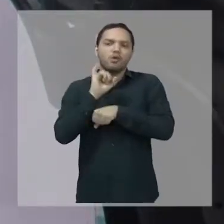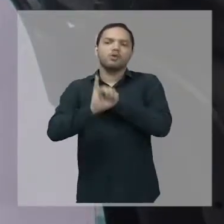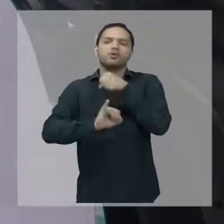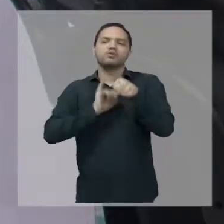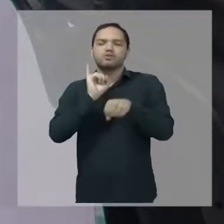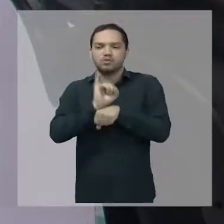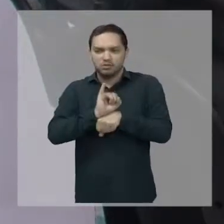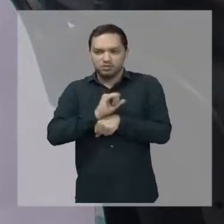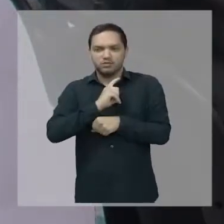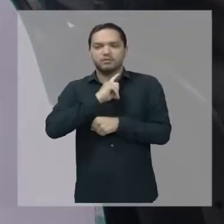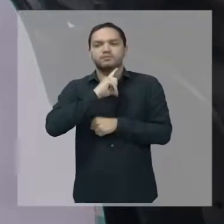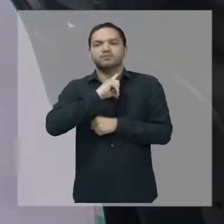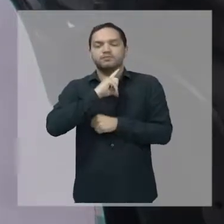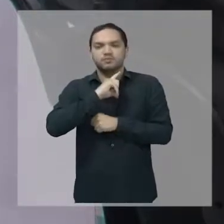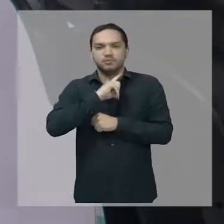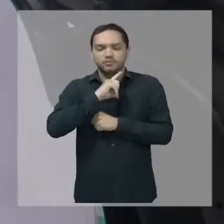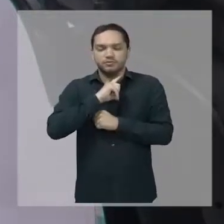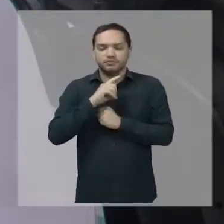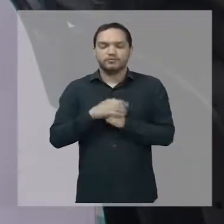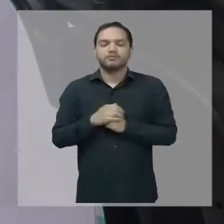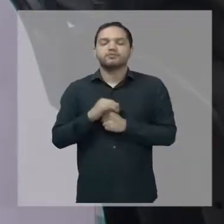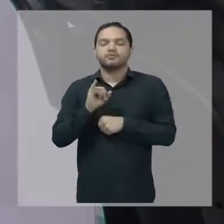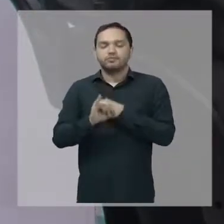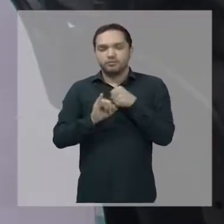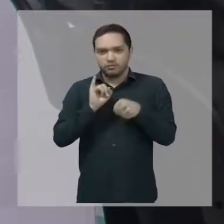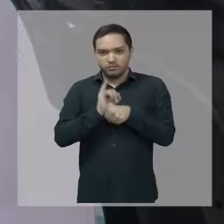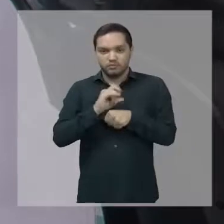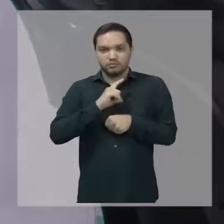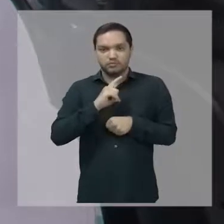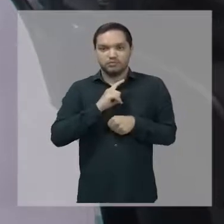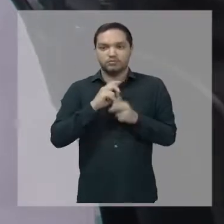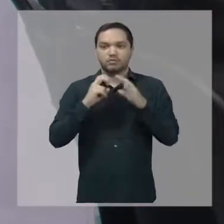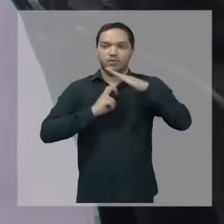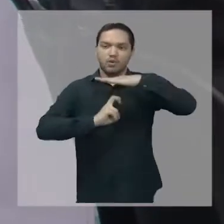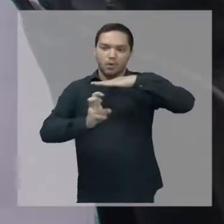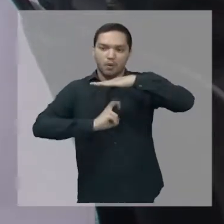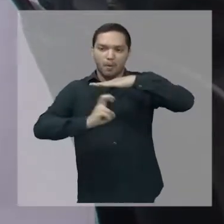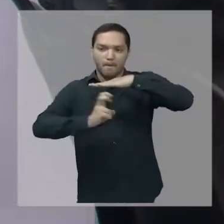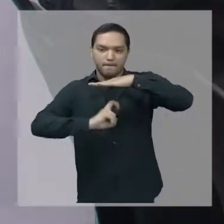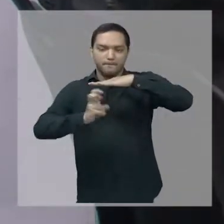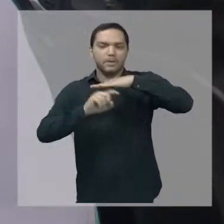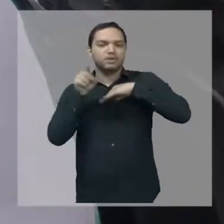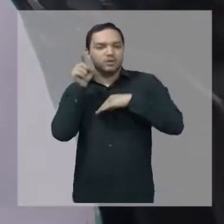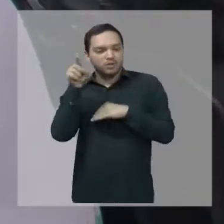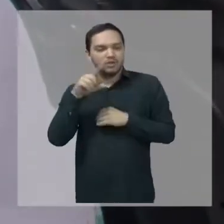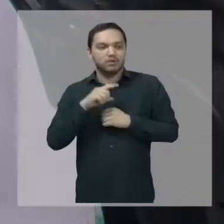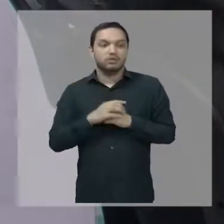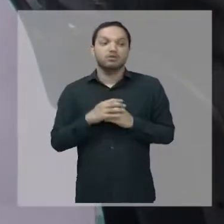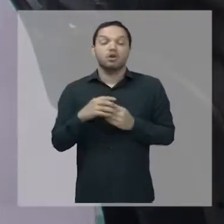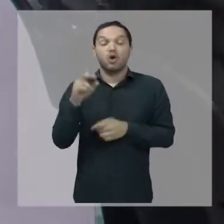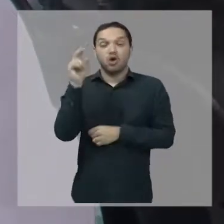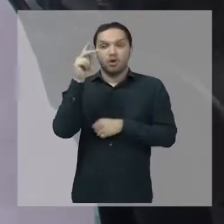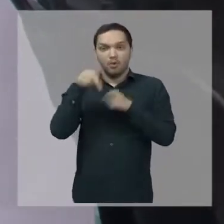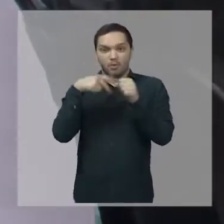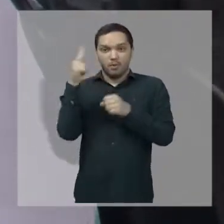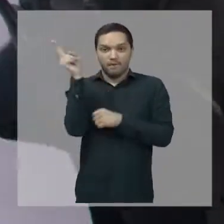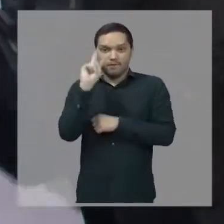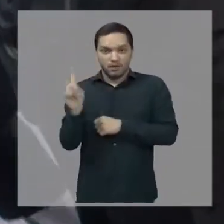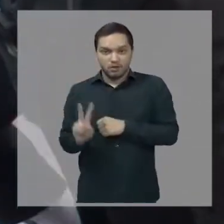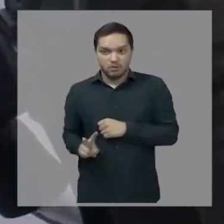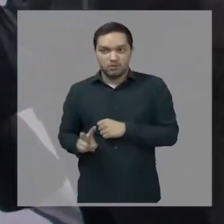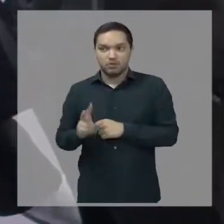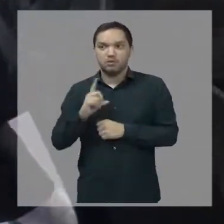obras internacionais, tinha uma excelência internacional nesse sentido. O metrô de Caracas pagou por outros aspectos. E a